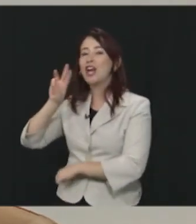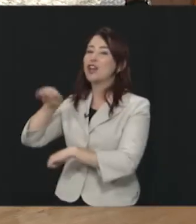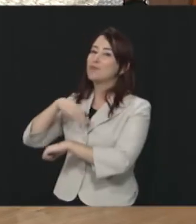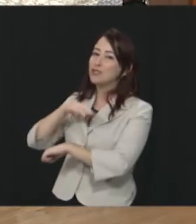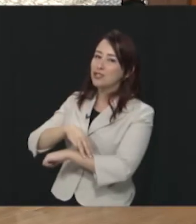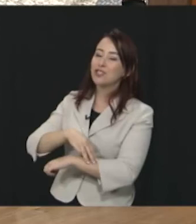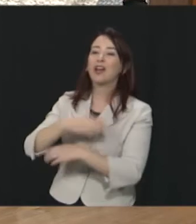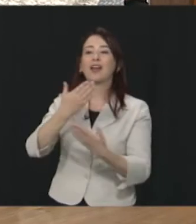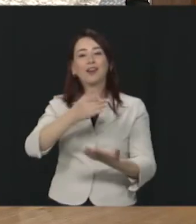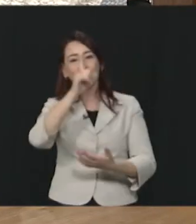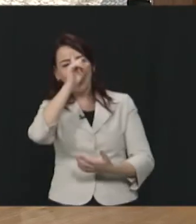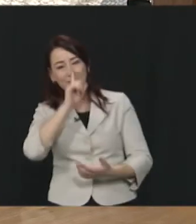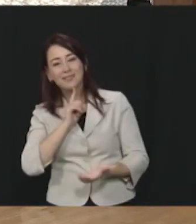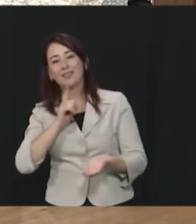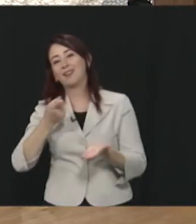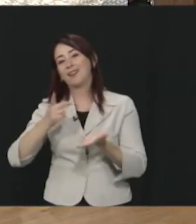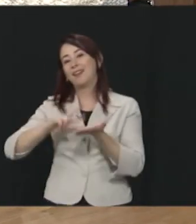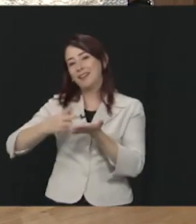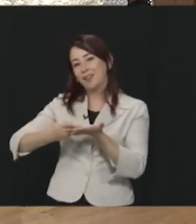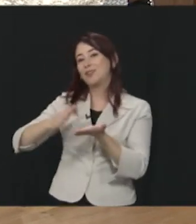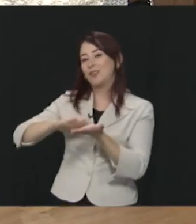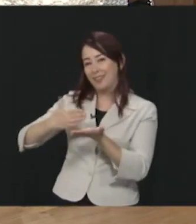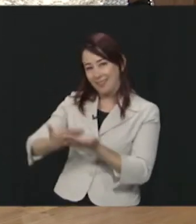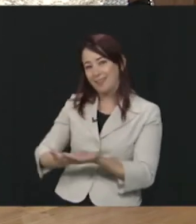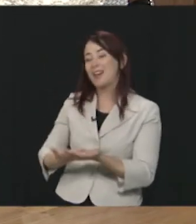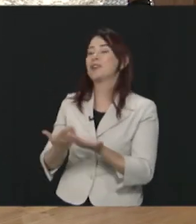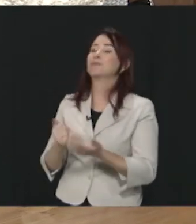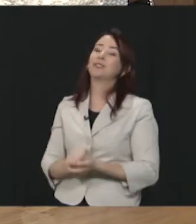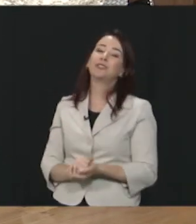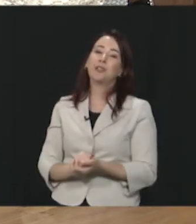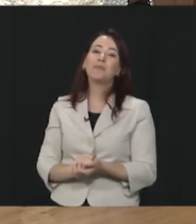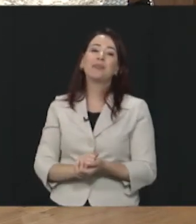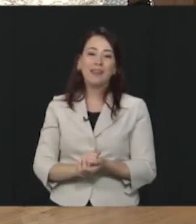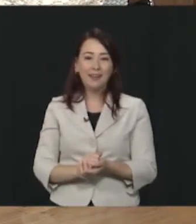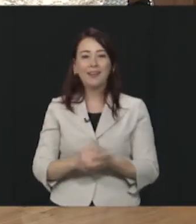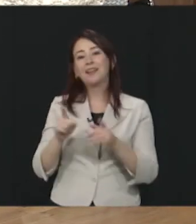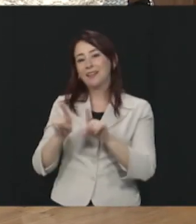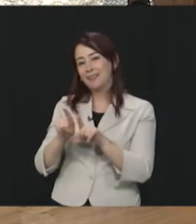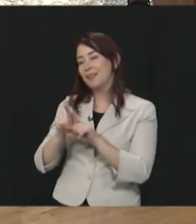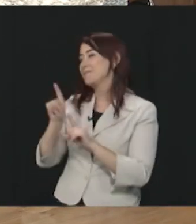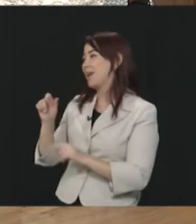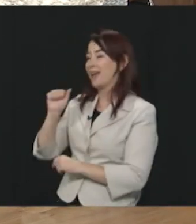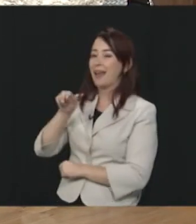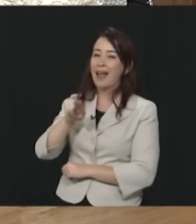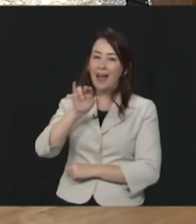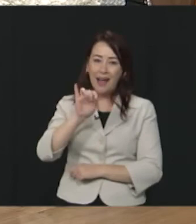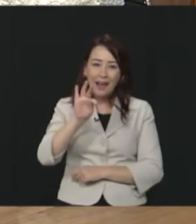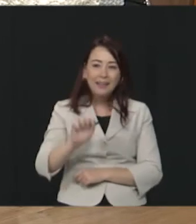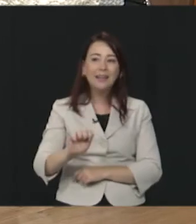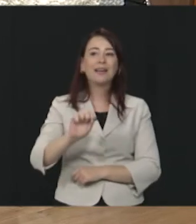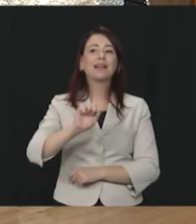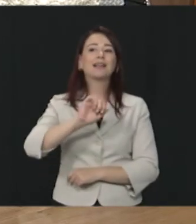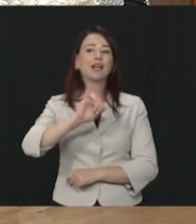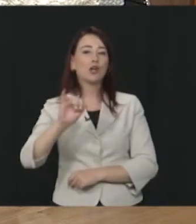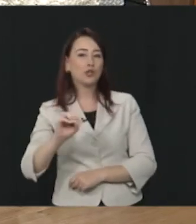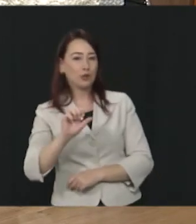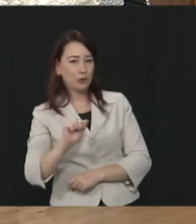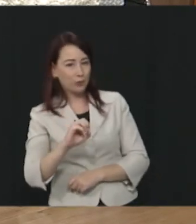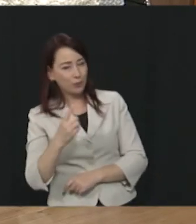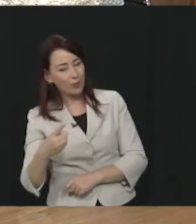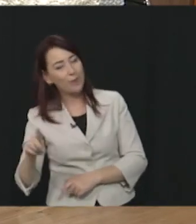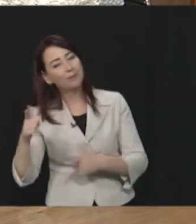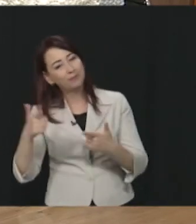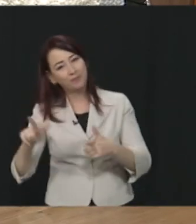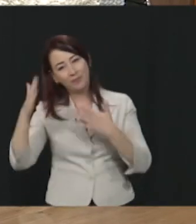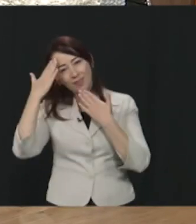Michele, Rosane, nossa querida colega intérprete, aqui Dona Anitta e João, mais uma vez também. Obrigado. Muito